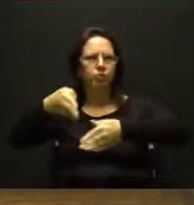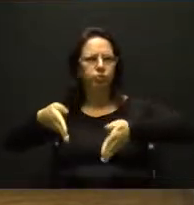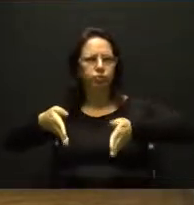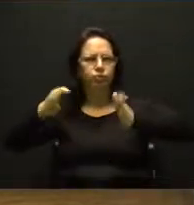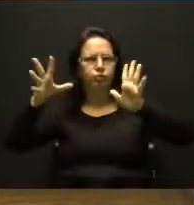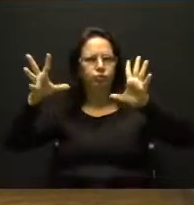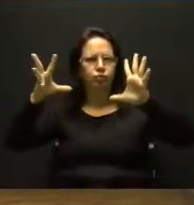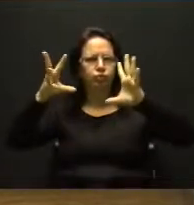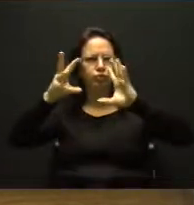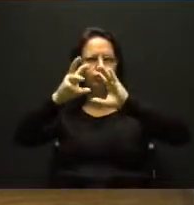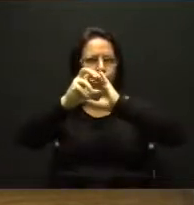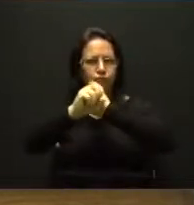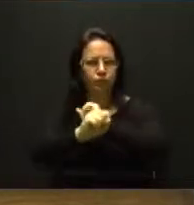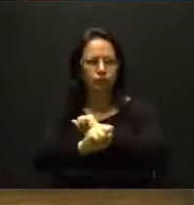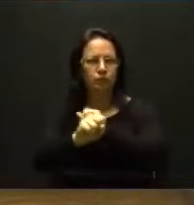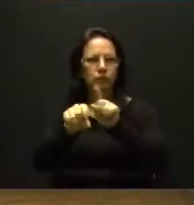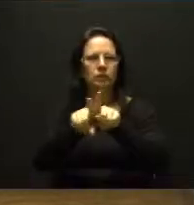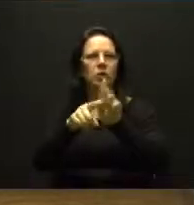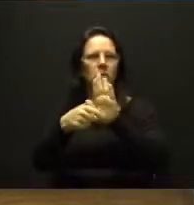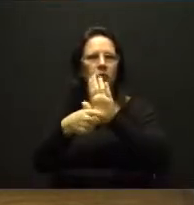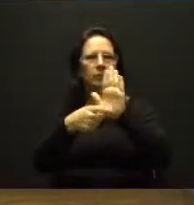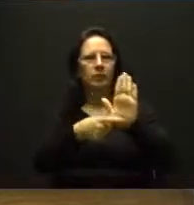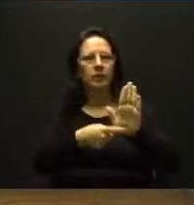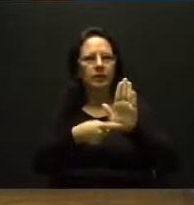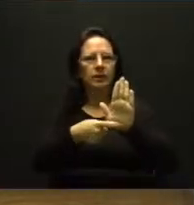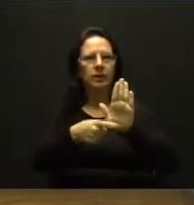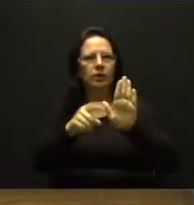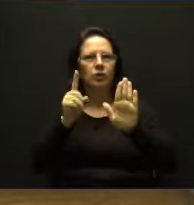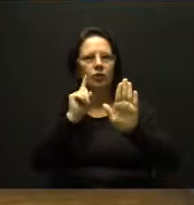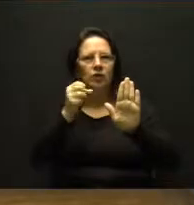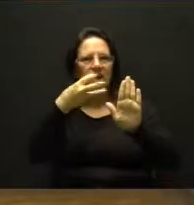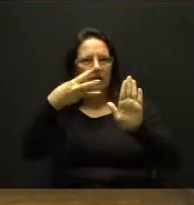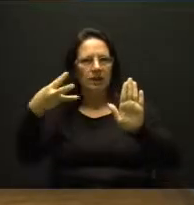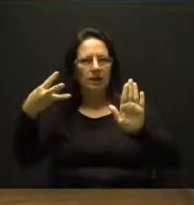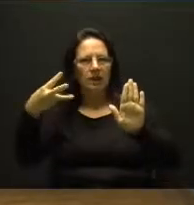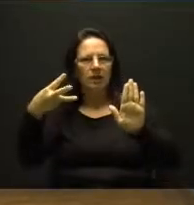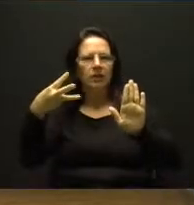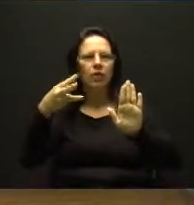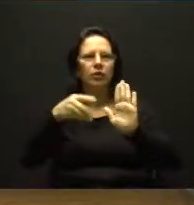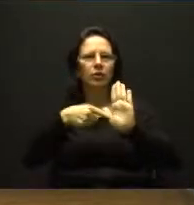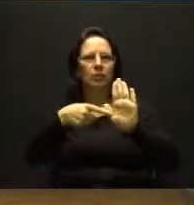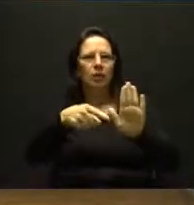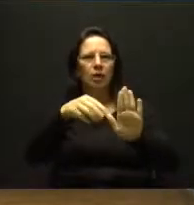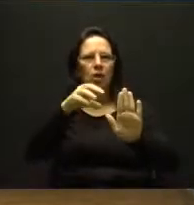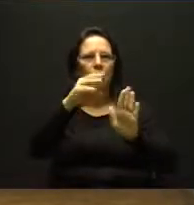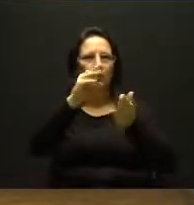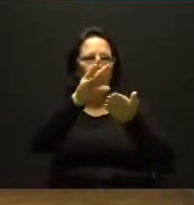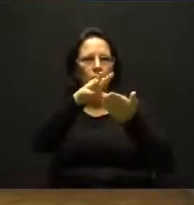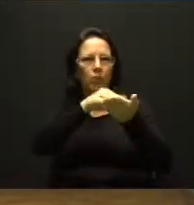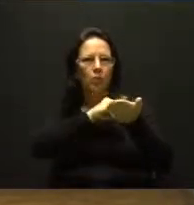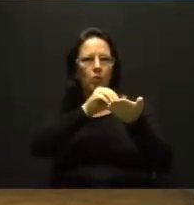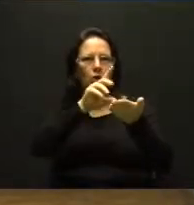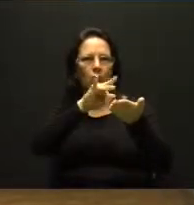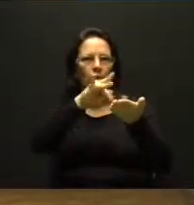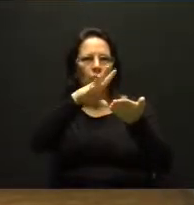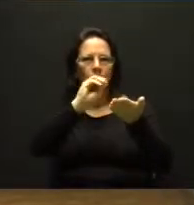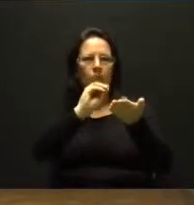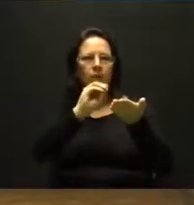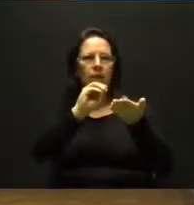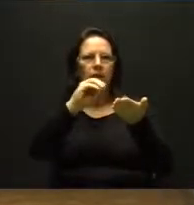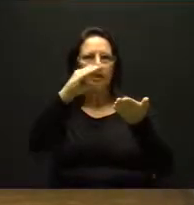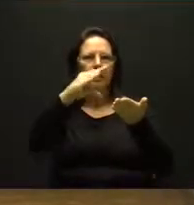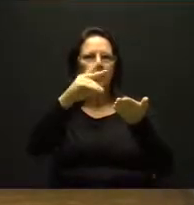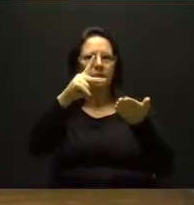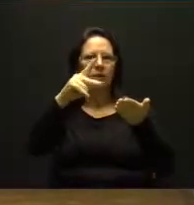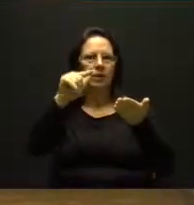às escuras e eu mostrei a vossa excelência que no dia 3 encaminhei o ofício é para a cpfl